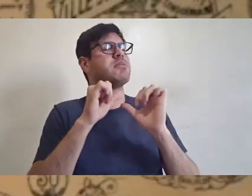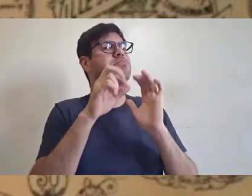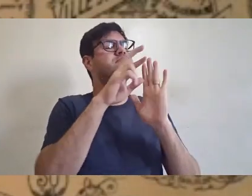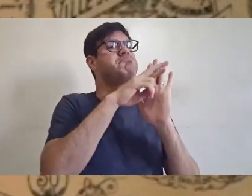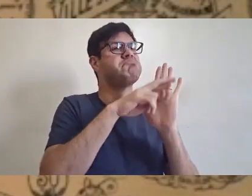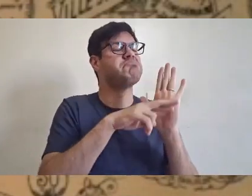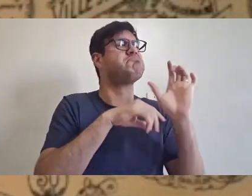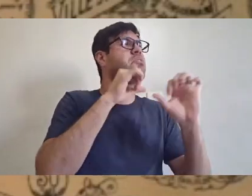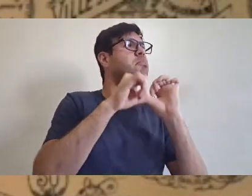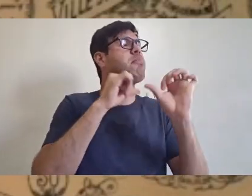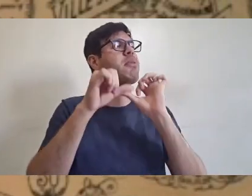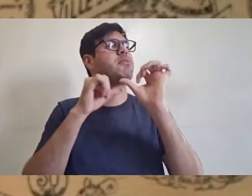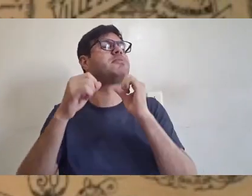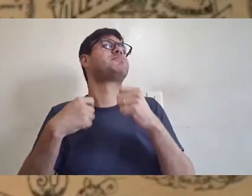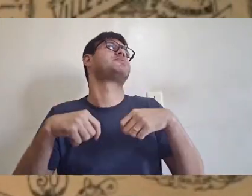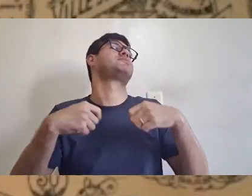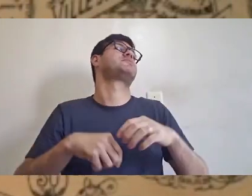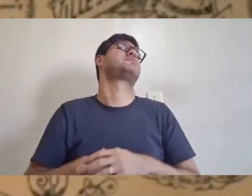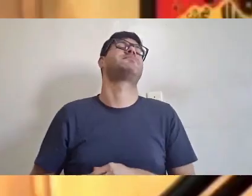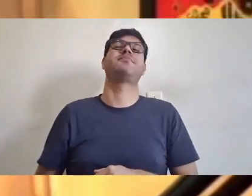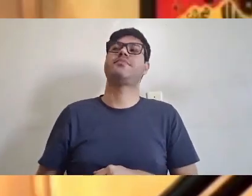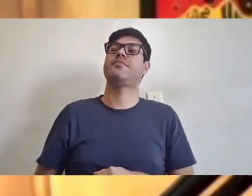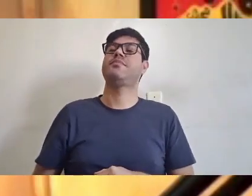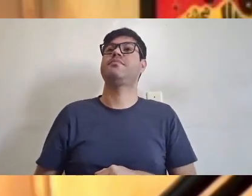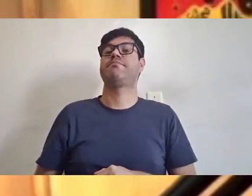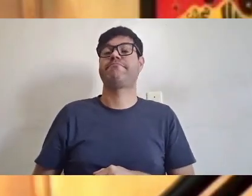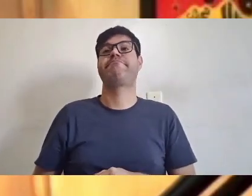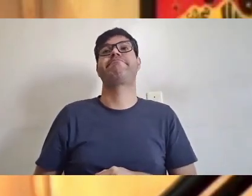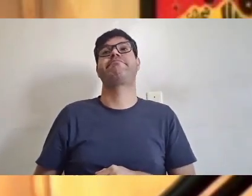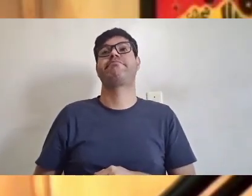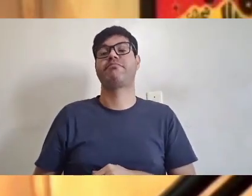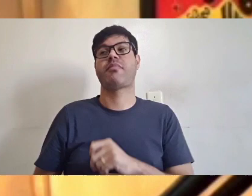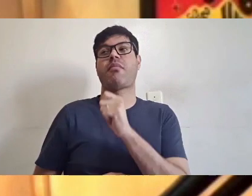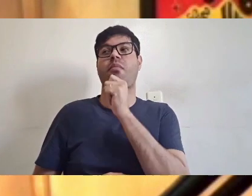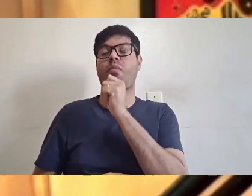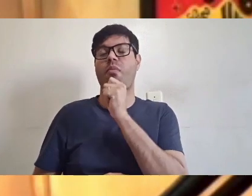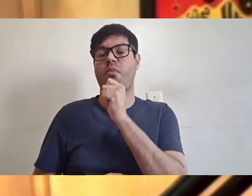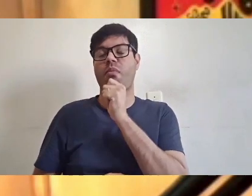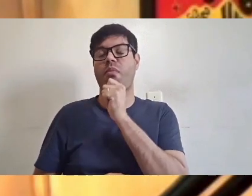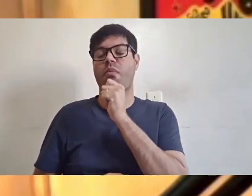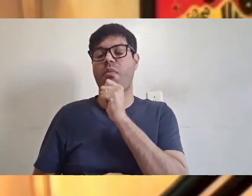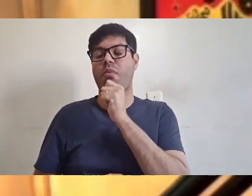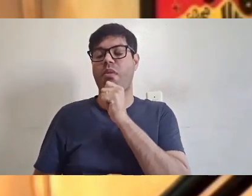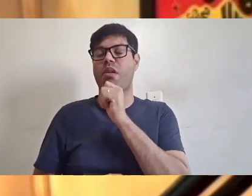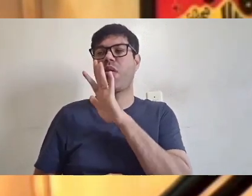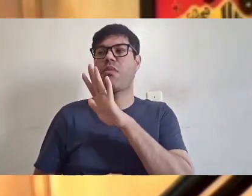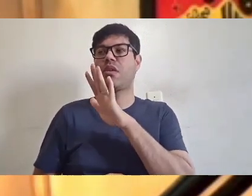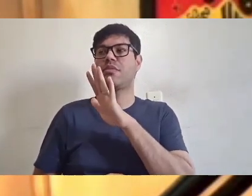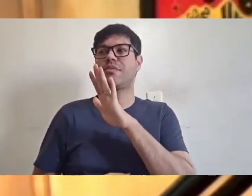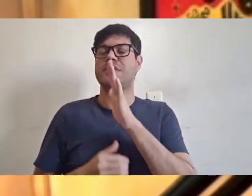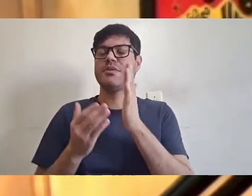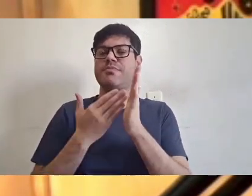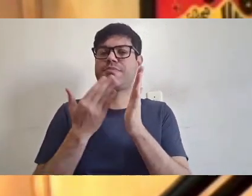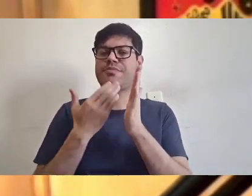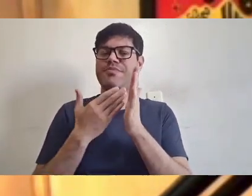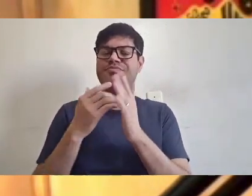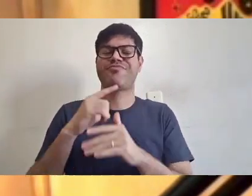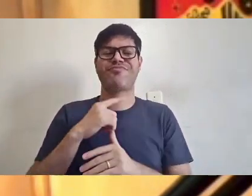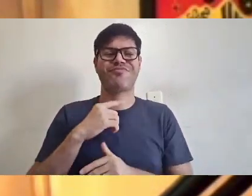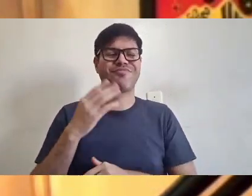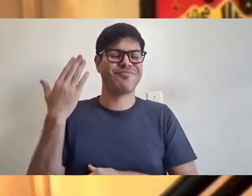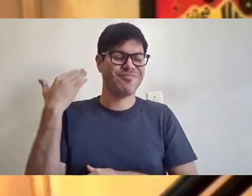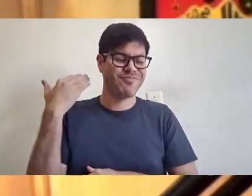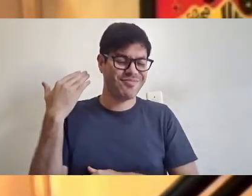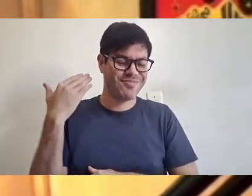Aí. E eu ainda tenho, acho que a primeira publicação. Não lembro onde está na casa, mas eu